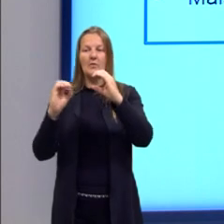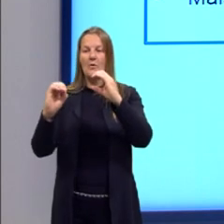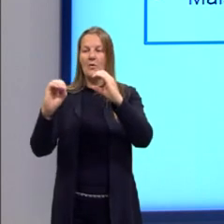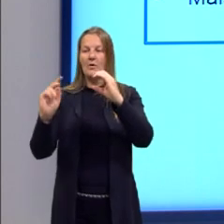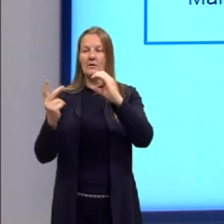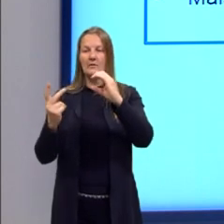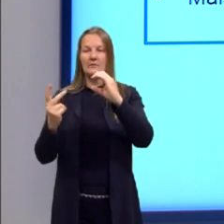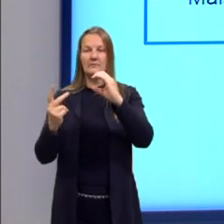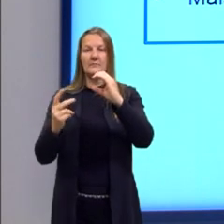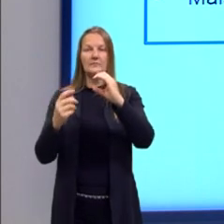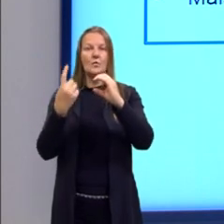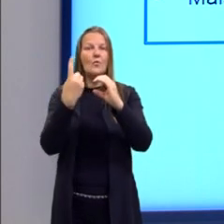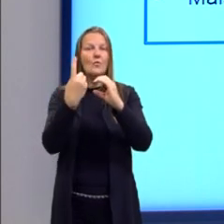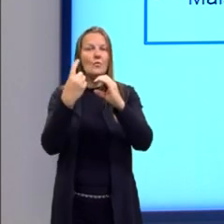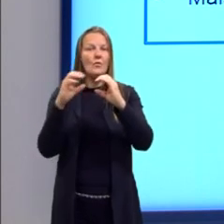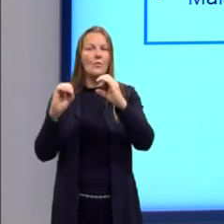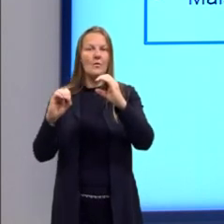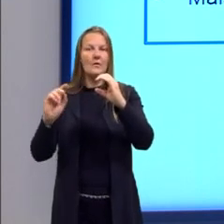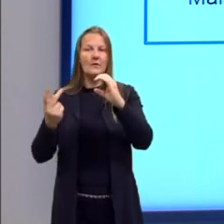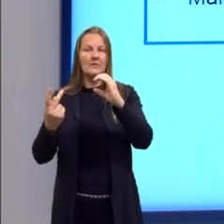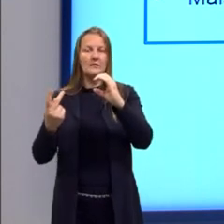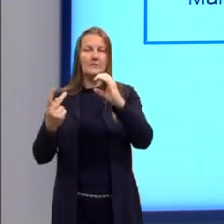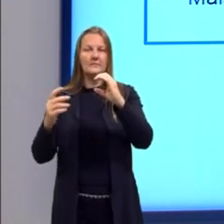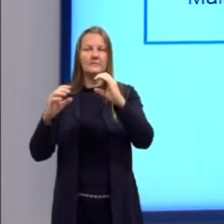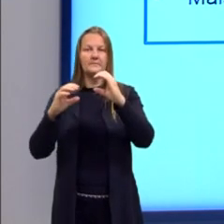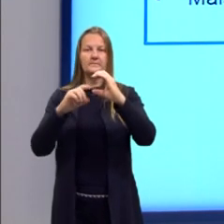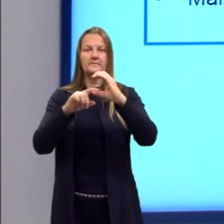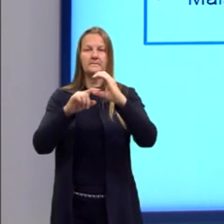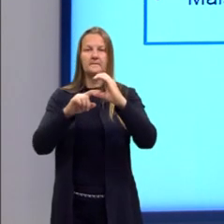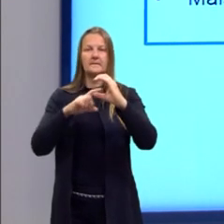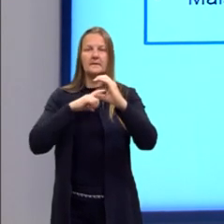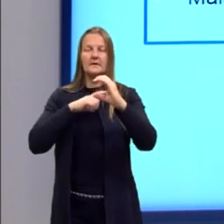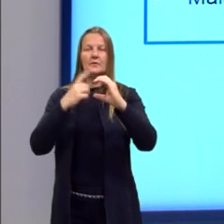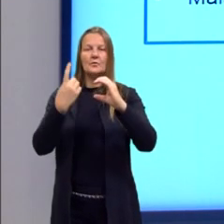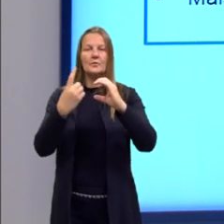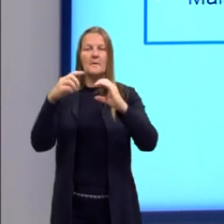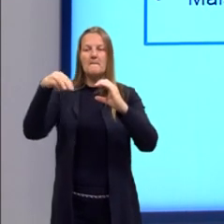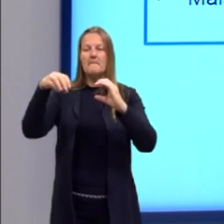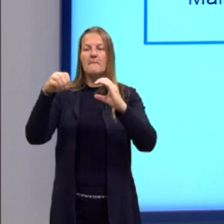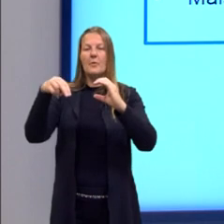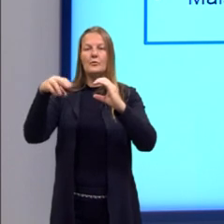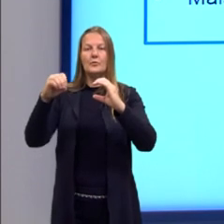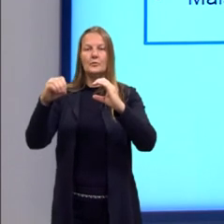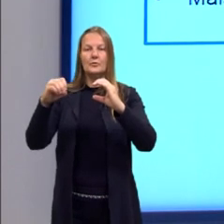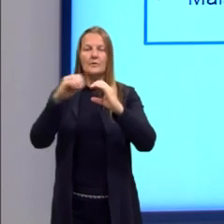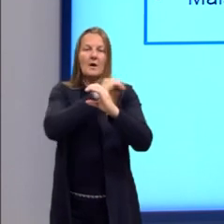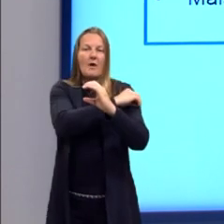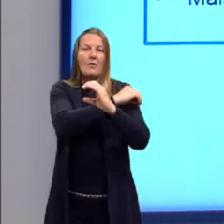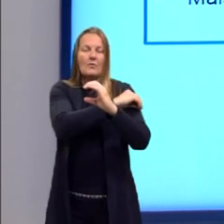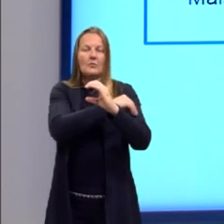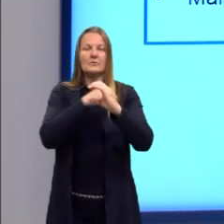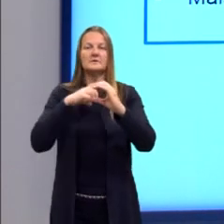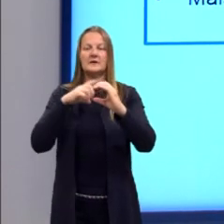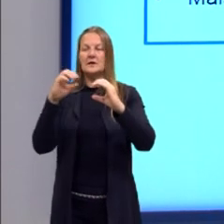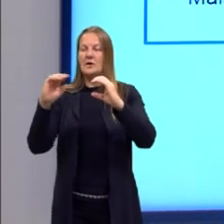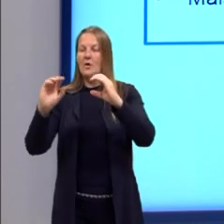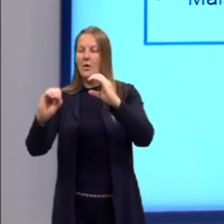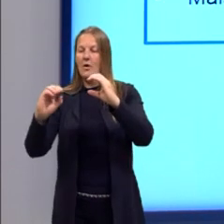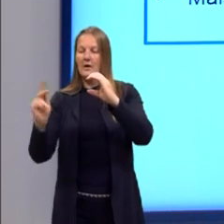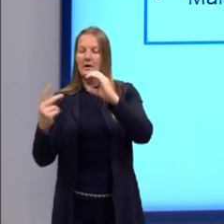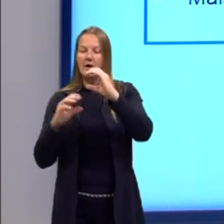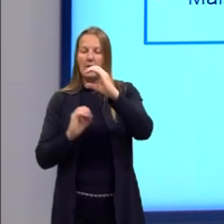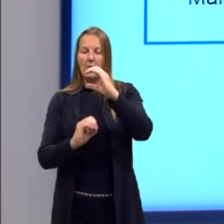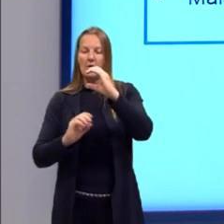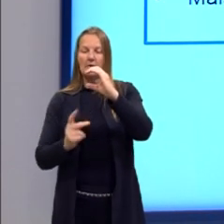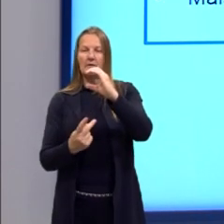uma hidroxila Ou seja a presença de um h na minha cadeia carbônica eu vou ter um monoalcool se eu tenho duas hidroxilas